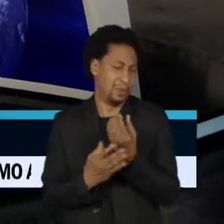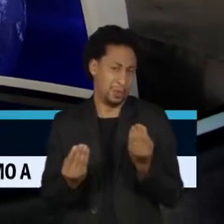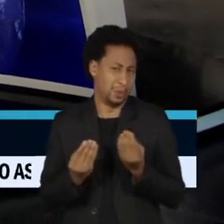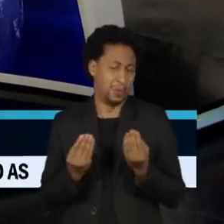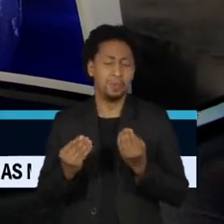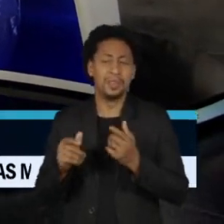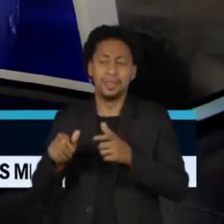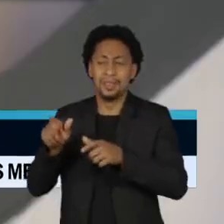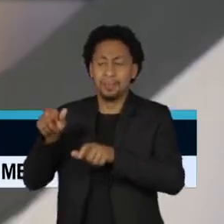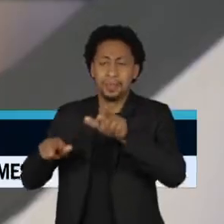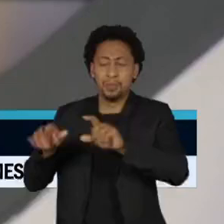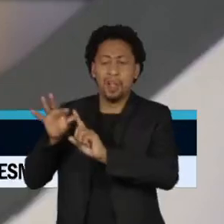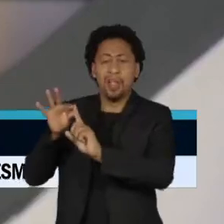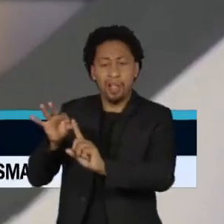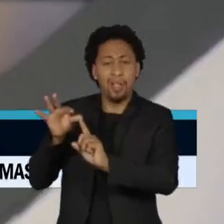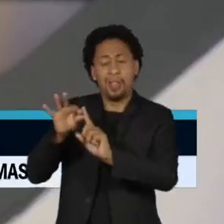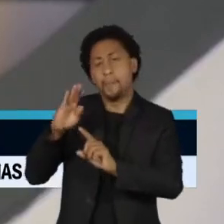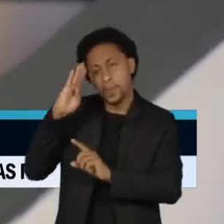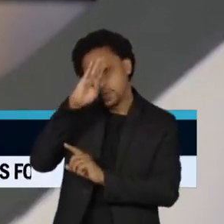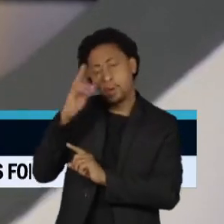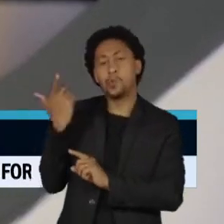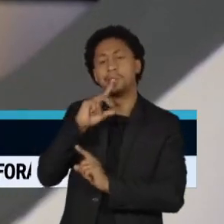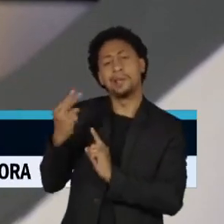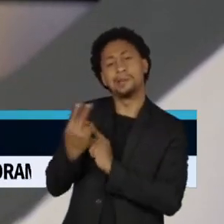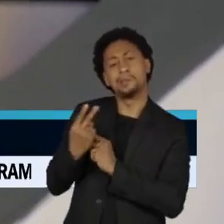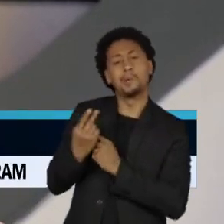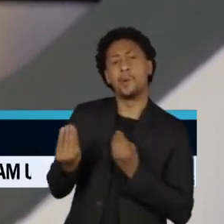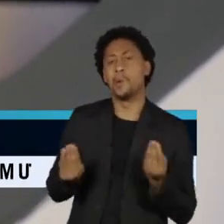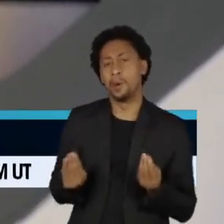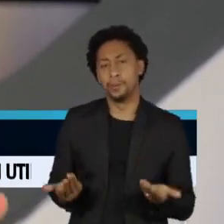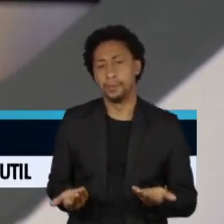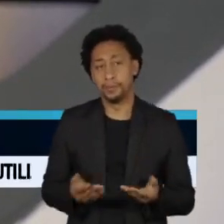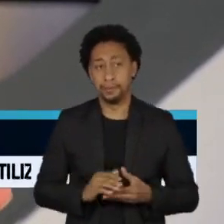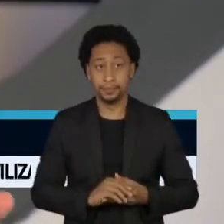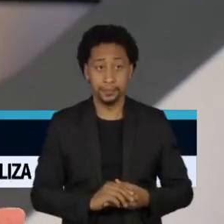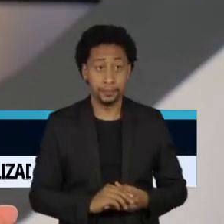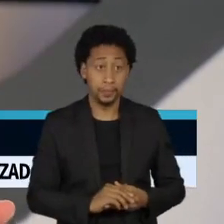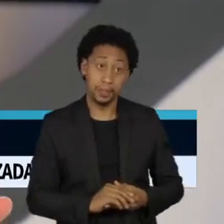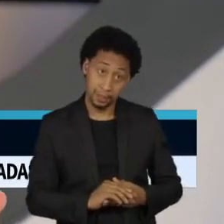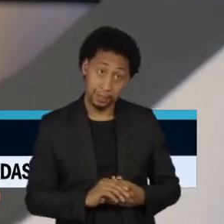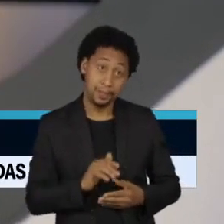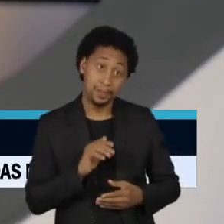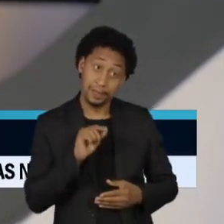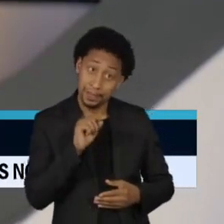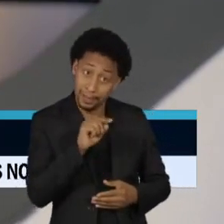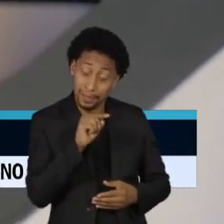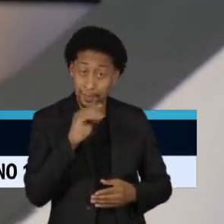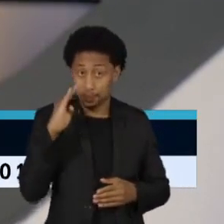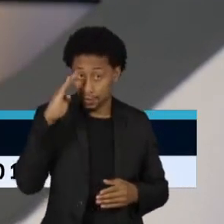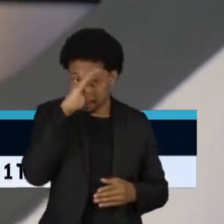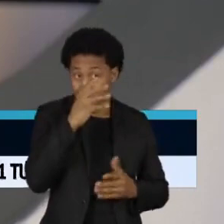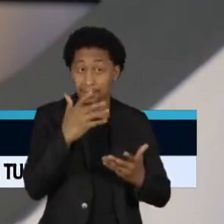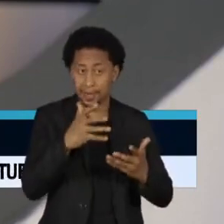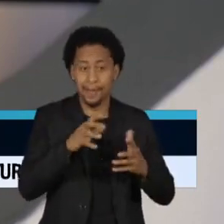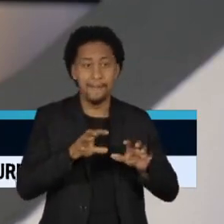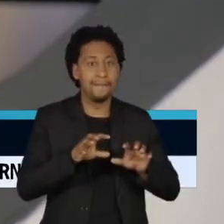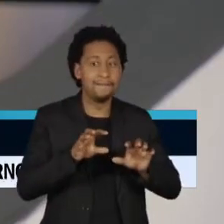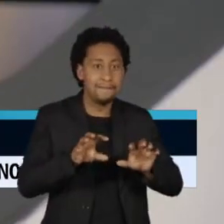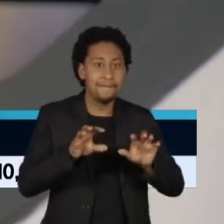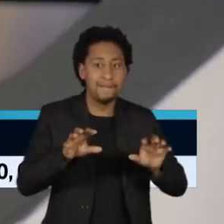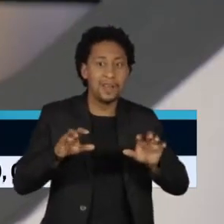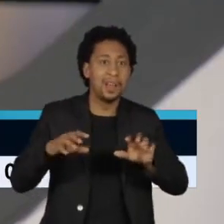a Jair bolsonaro é ele tá tentando o primeiro lugar tumultuar o processo democrático de